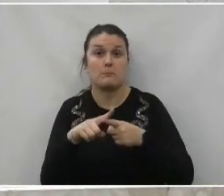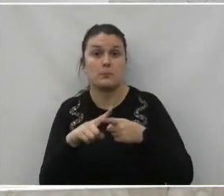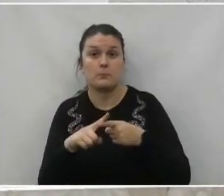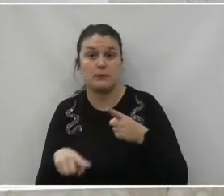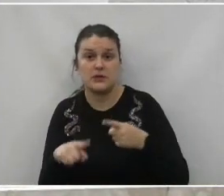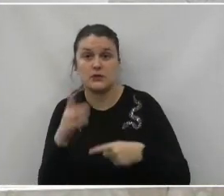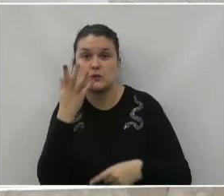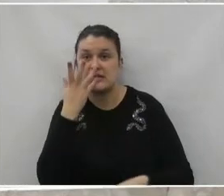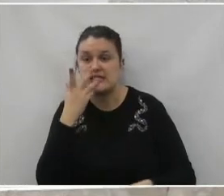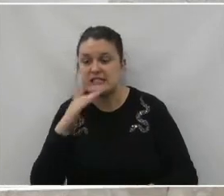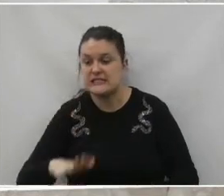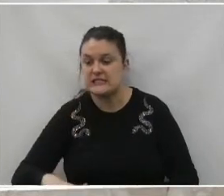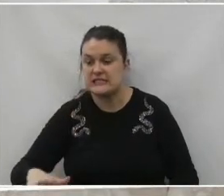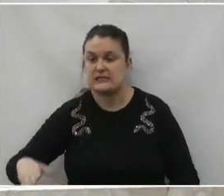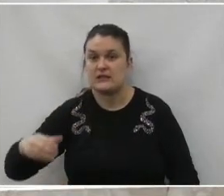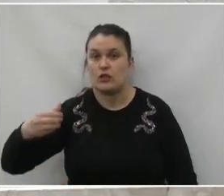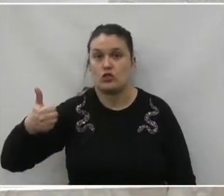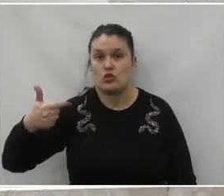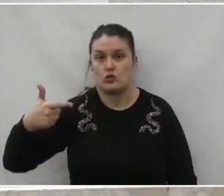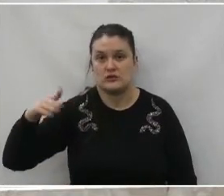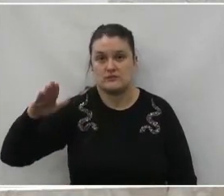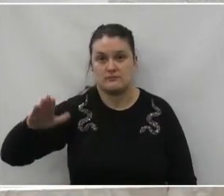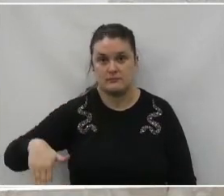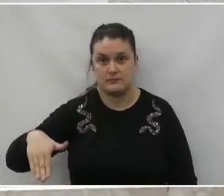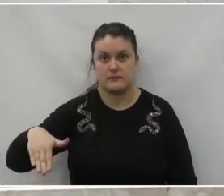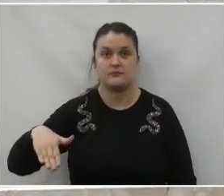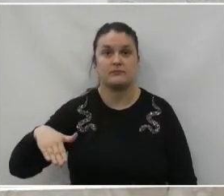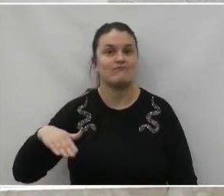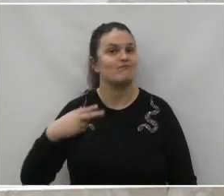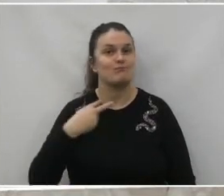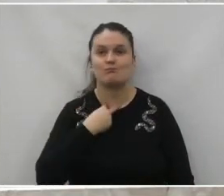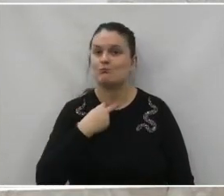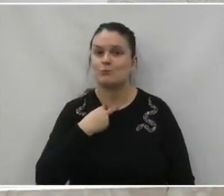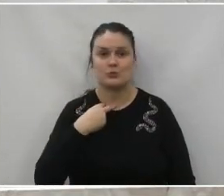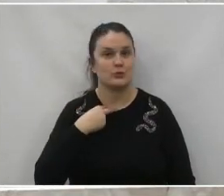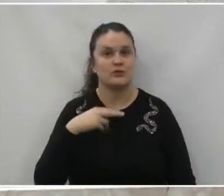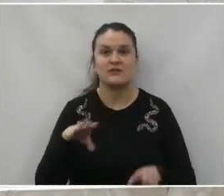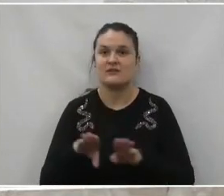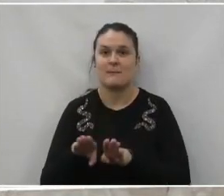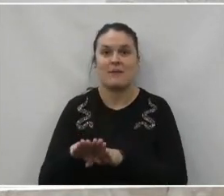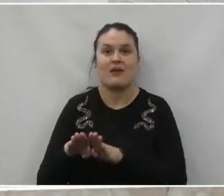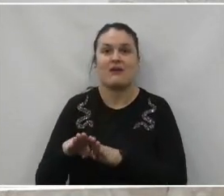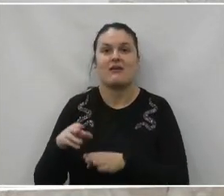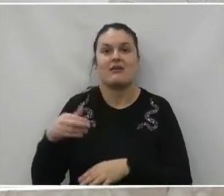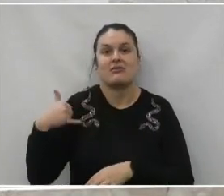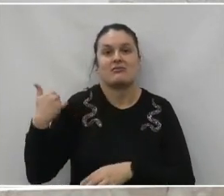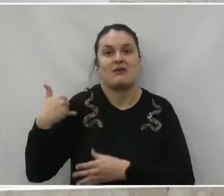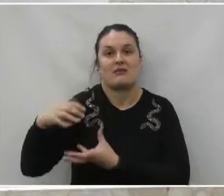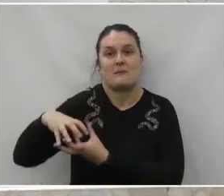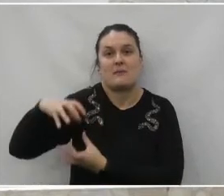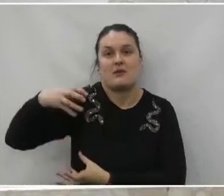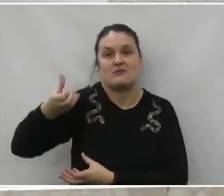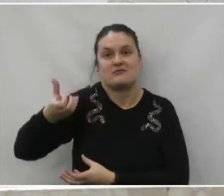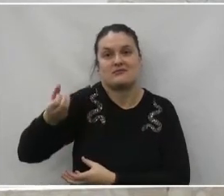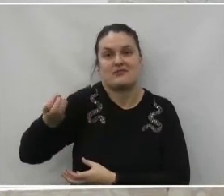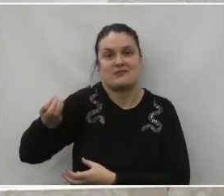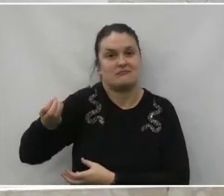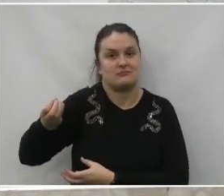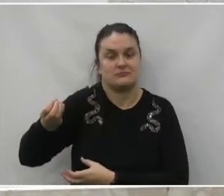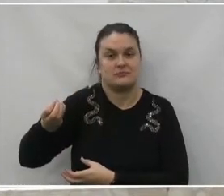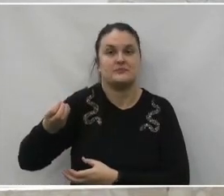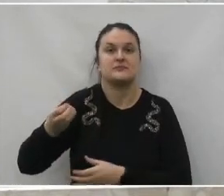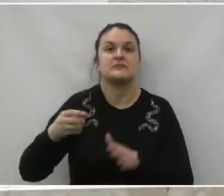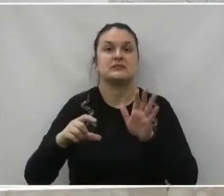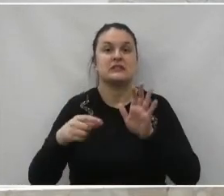entrada de menores de 12 anos e recomendado o não ingresso de pessoas maiores de 60 anos. Artigo 6º.